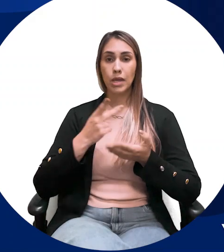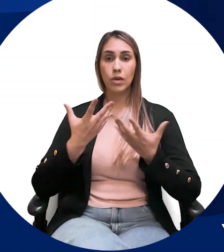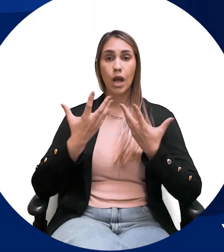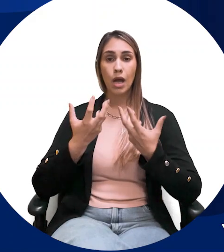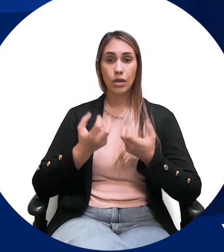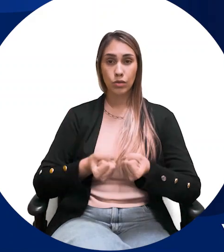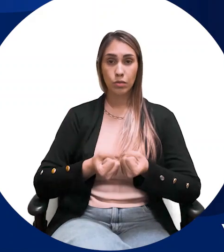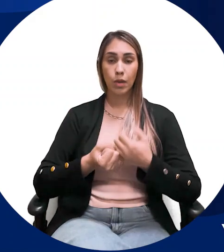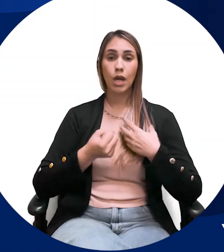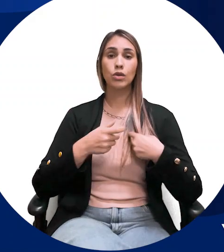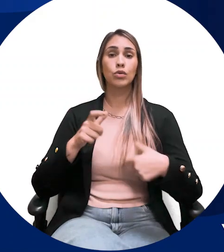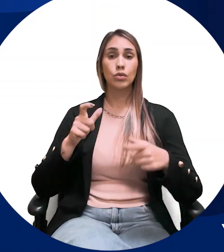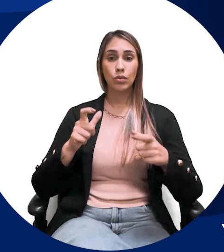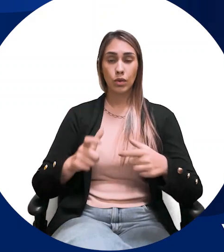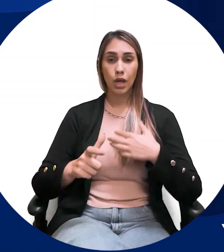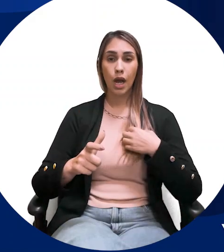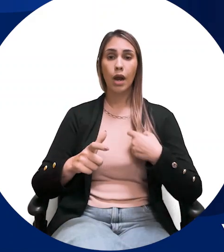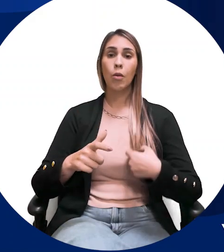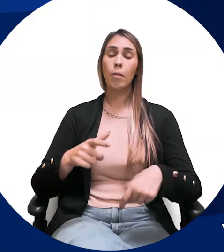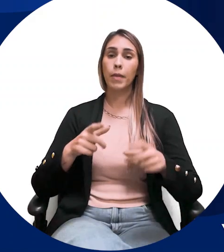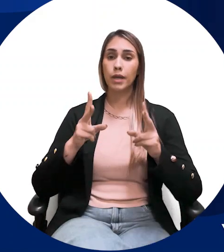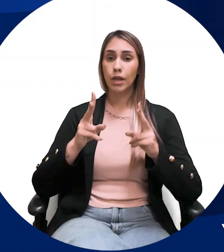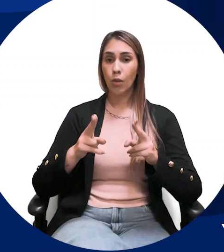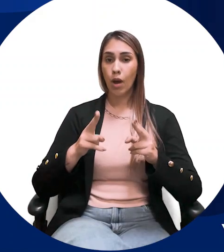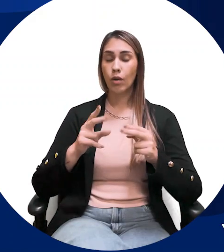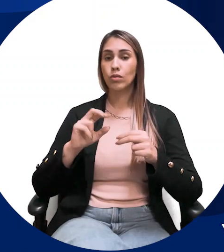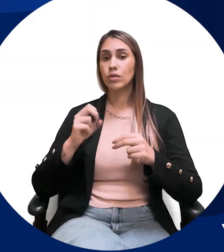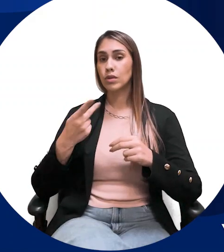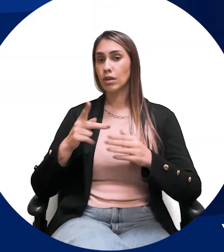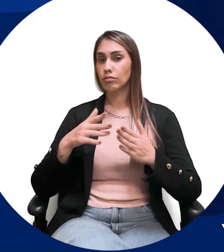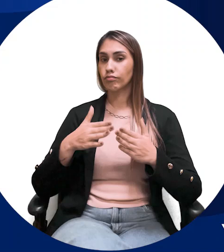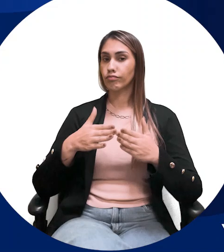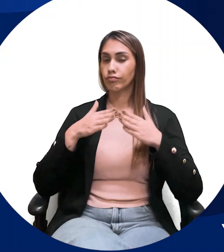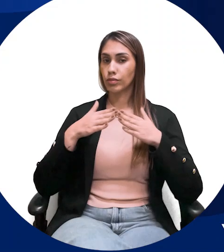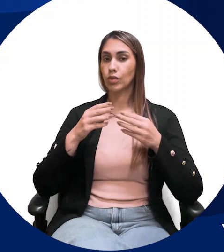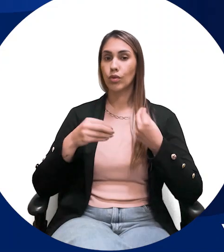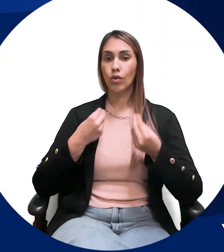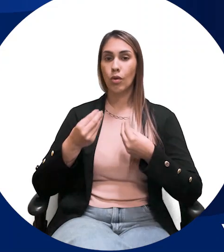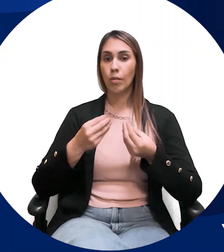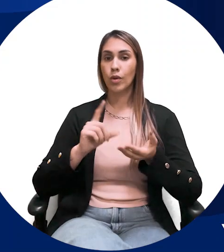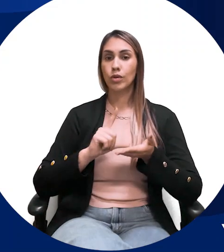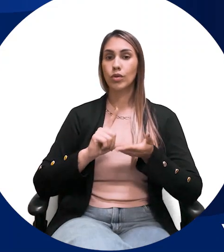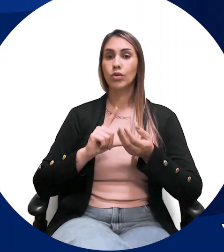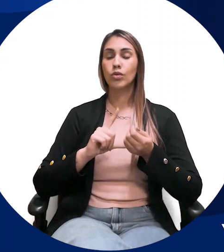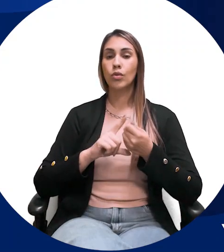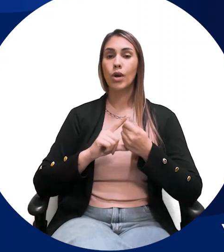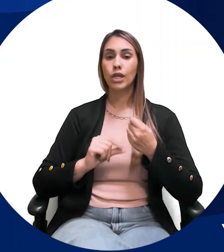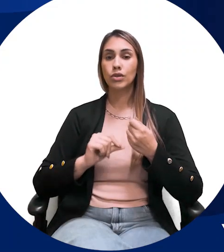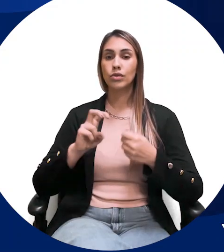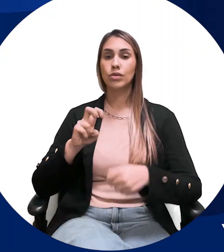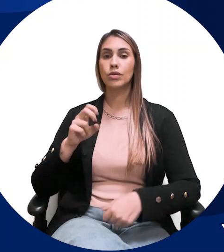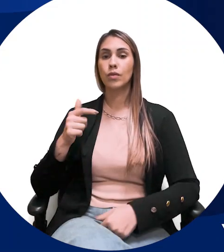constando ainda que o servidor assumirá seu cargo no órgão de lotação, por um período igual ao do seu afastamento, conforme disposto no